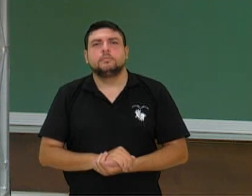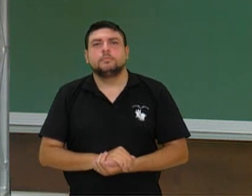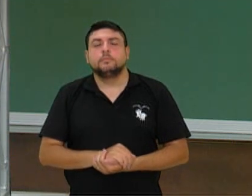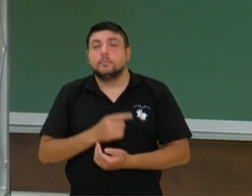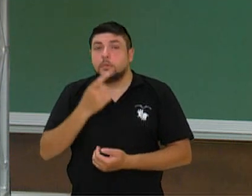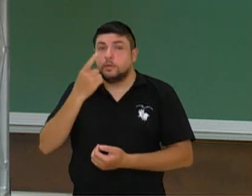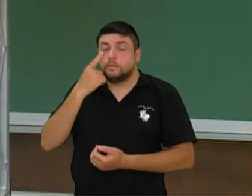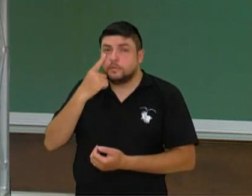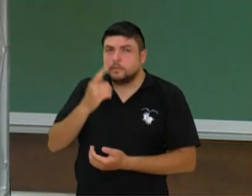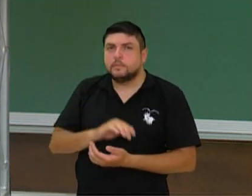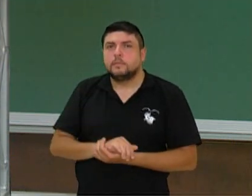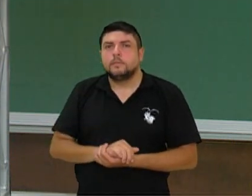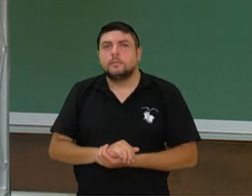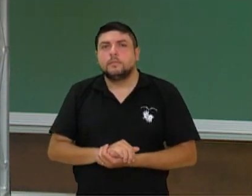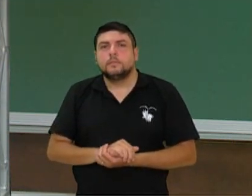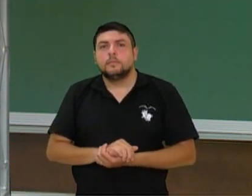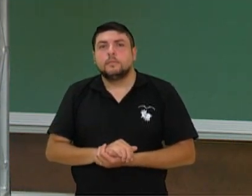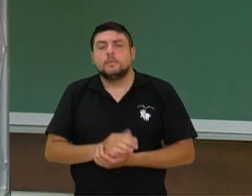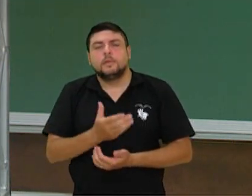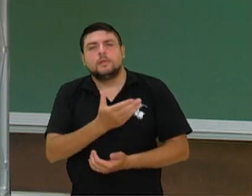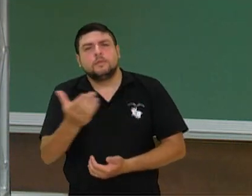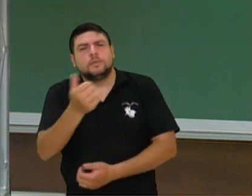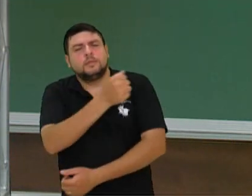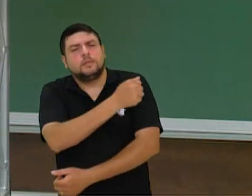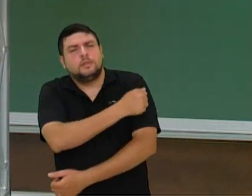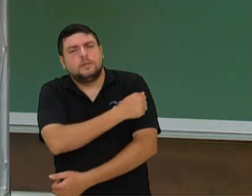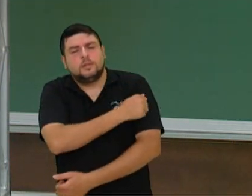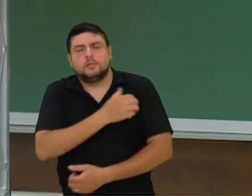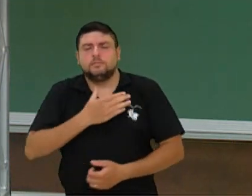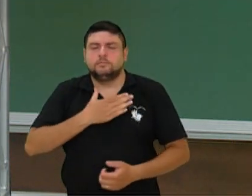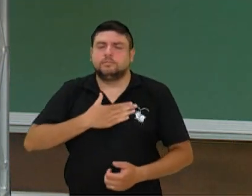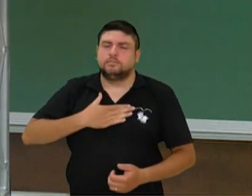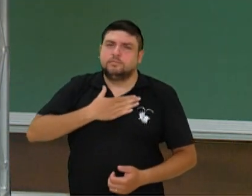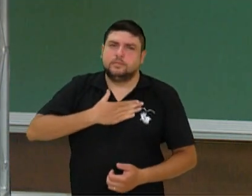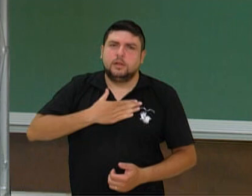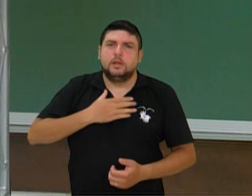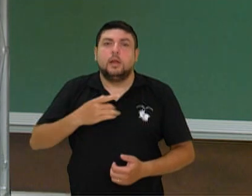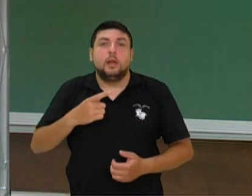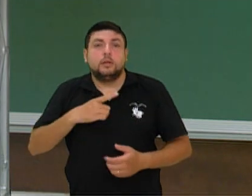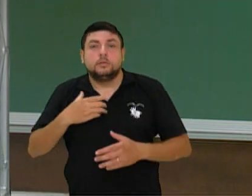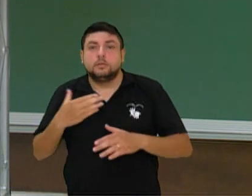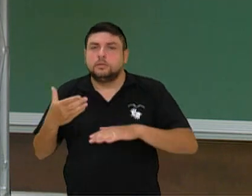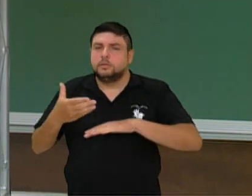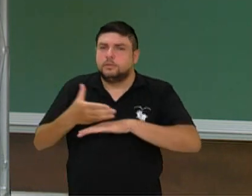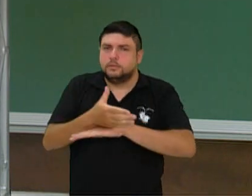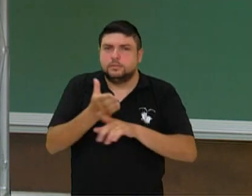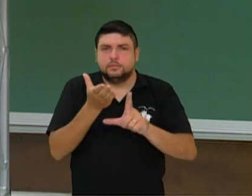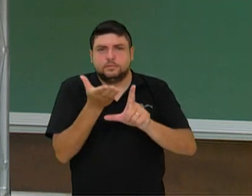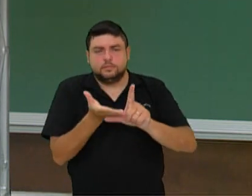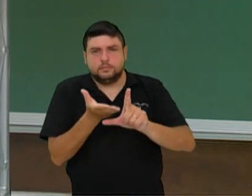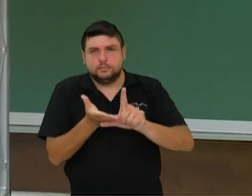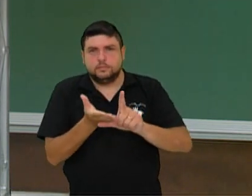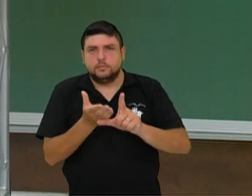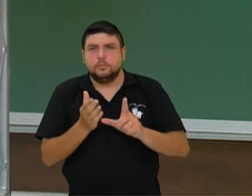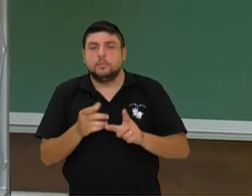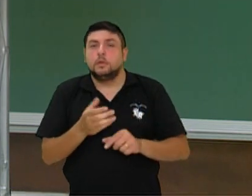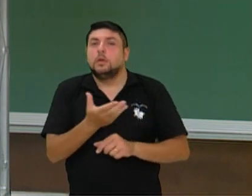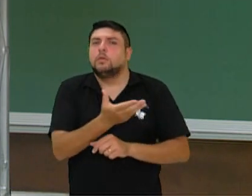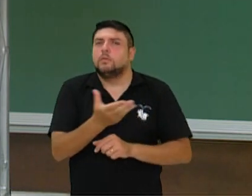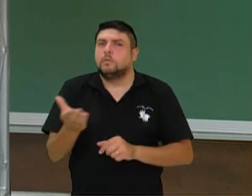então, alunos queridos que têm acesso às plataformas do Class. Pessoal,